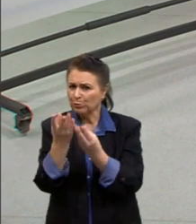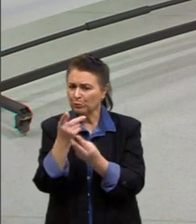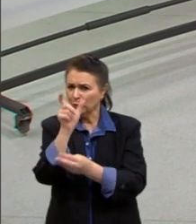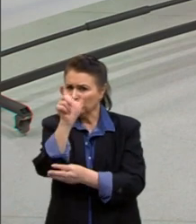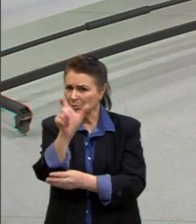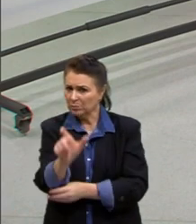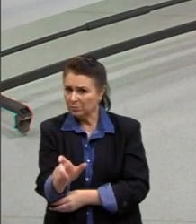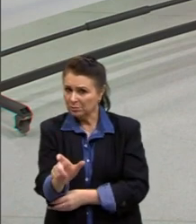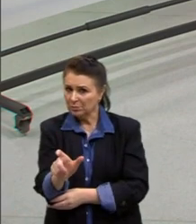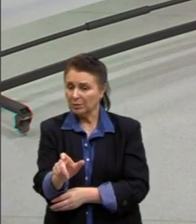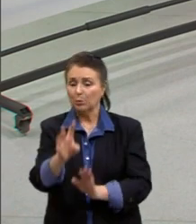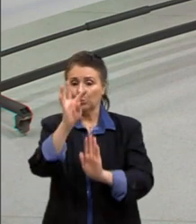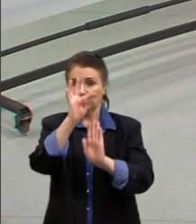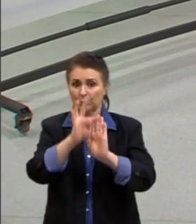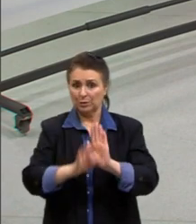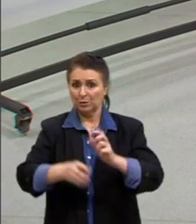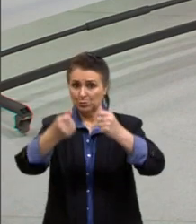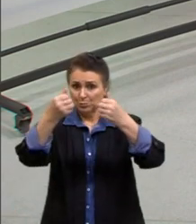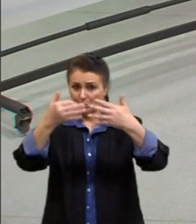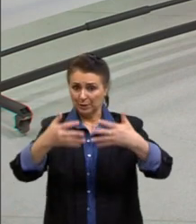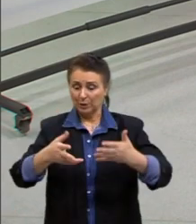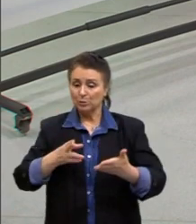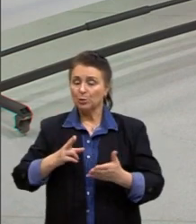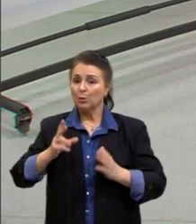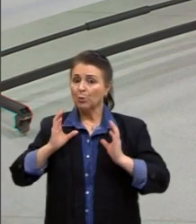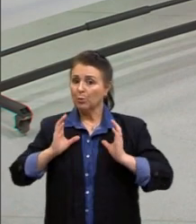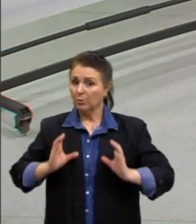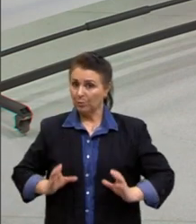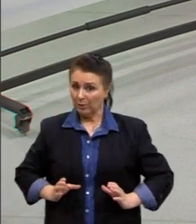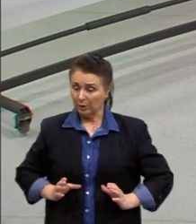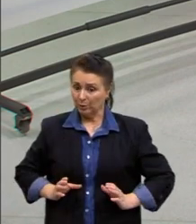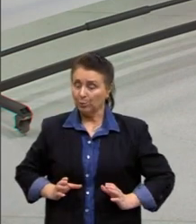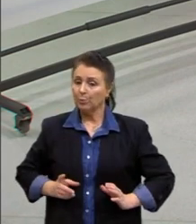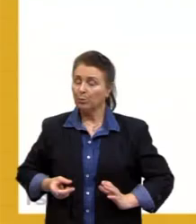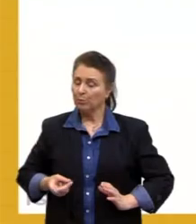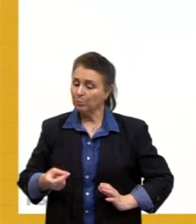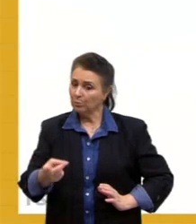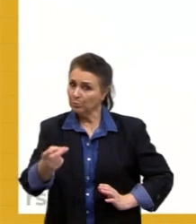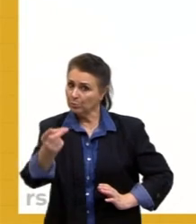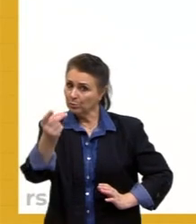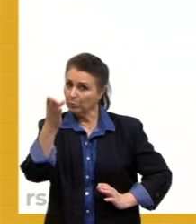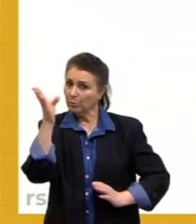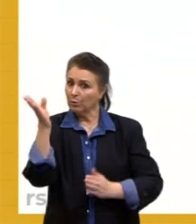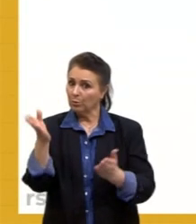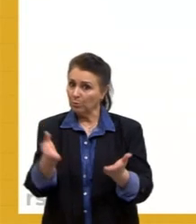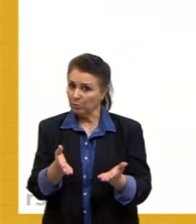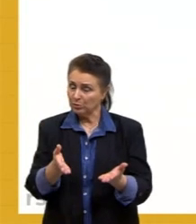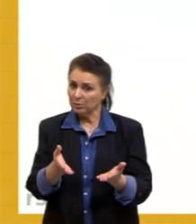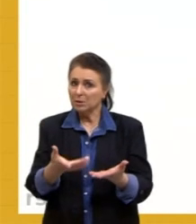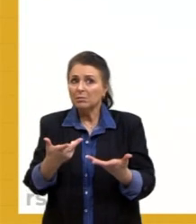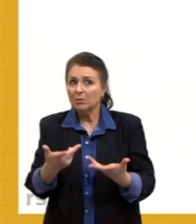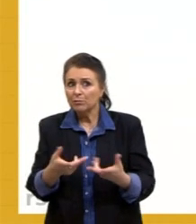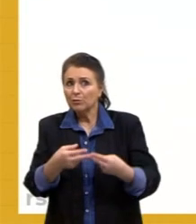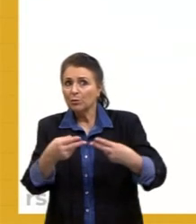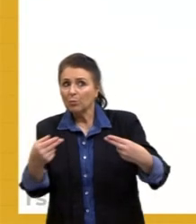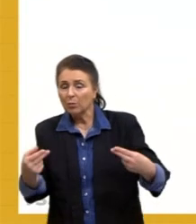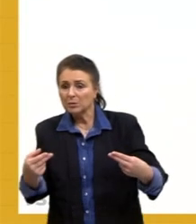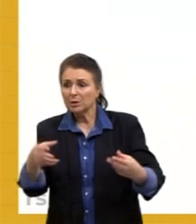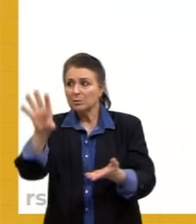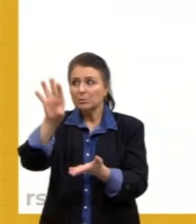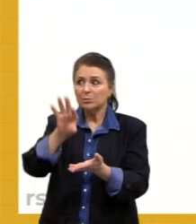comportamentos que ainda permanecem né com a gente hoje e seria um resquícios aí do que aconteceu